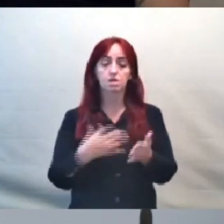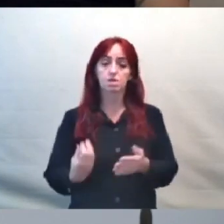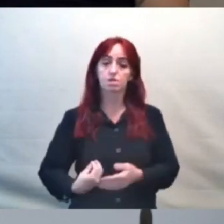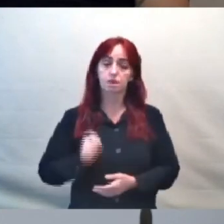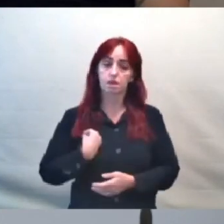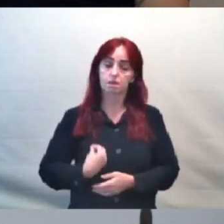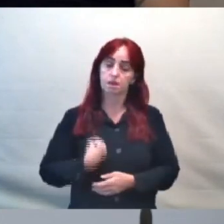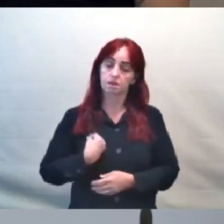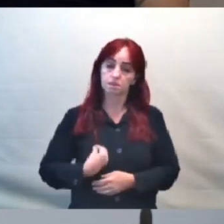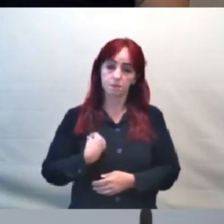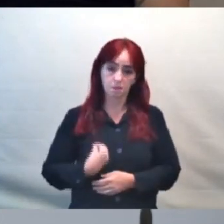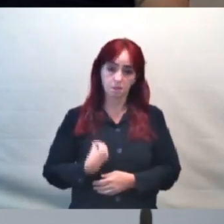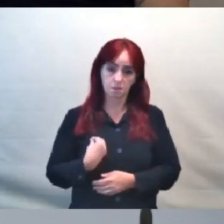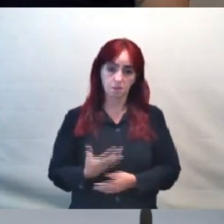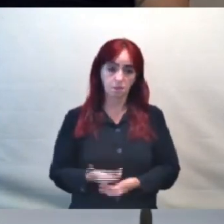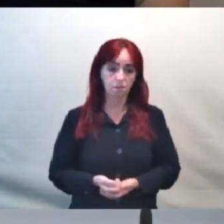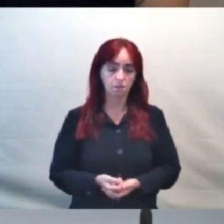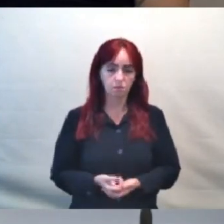Quer fazer alguma pergunta?